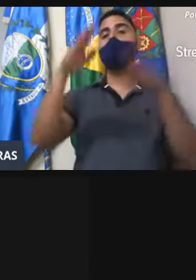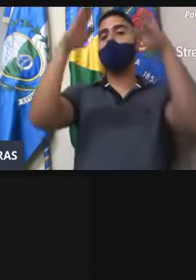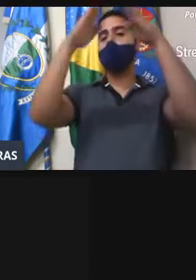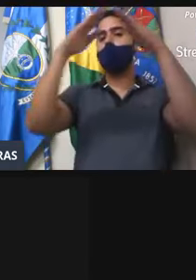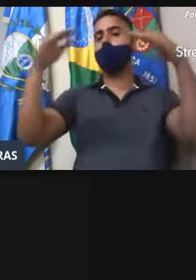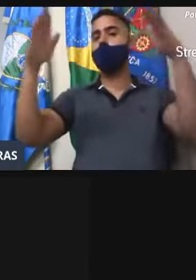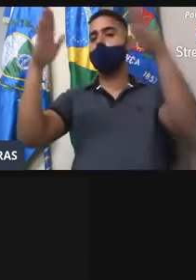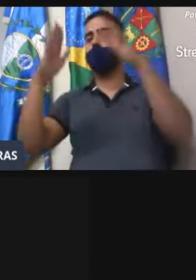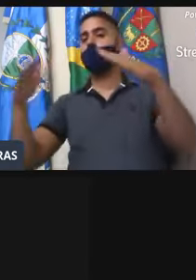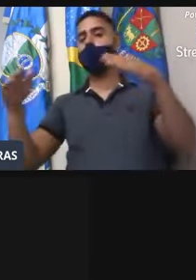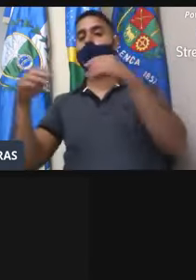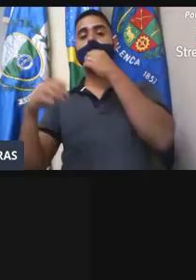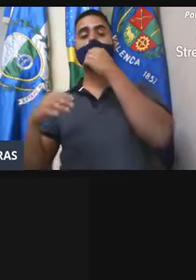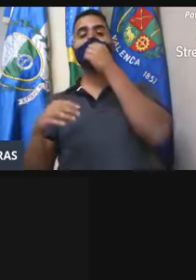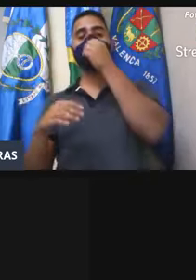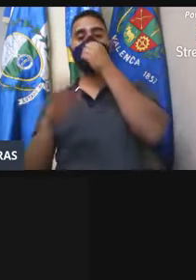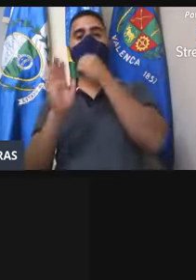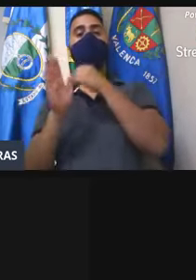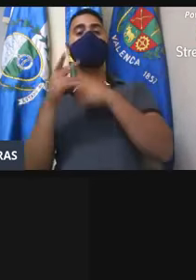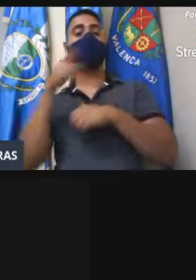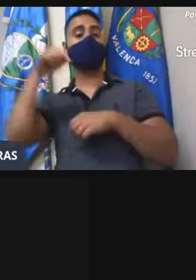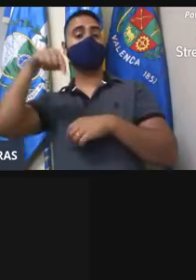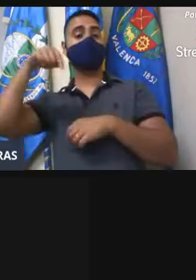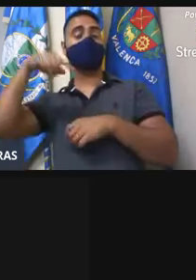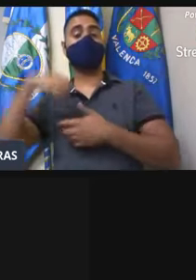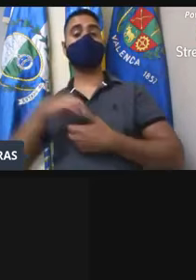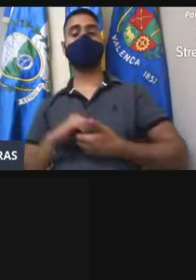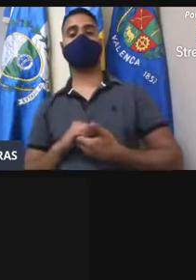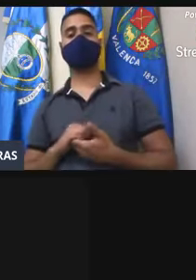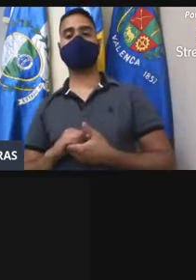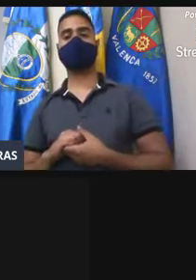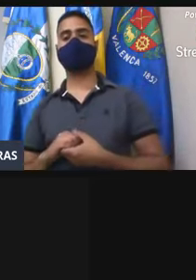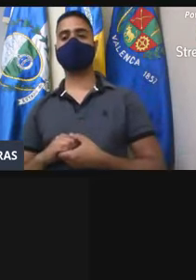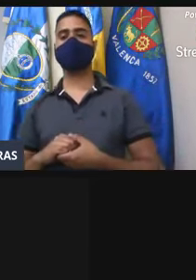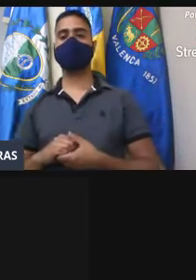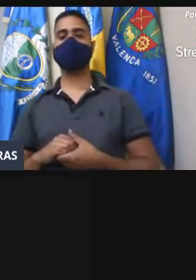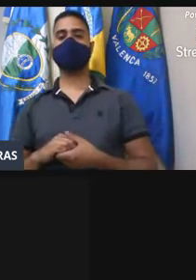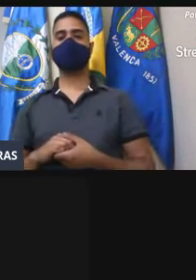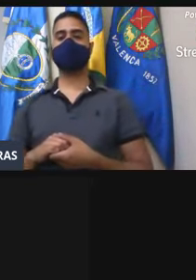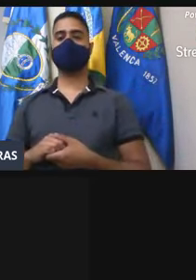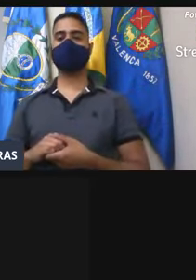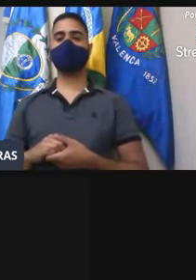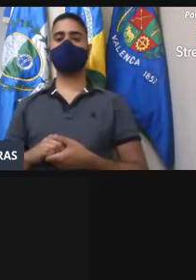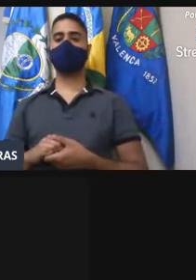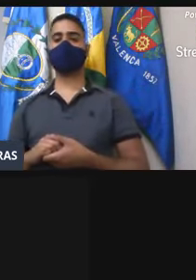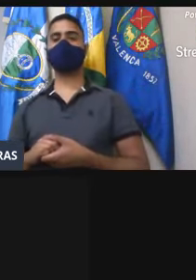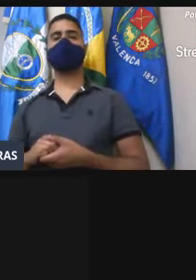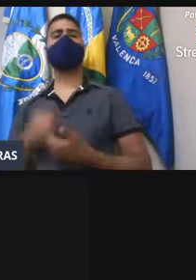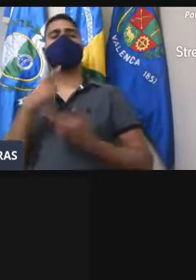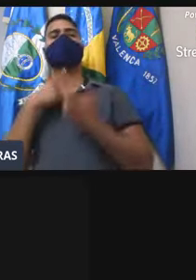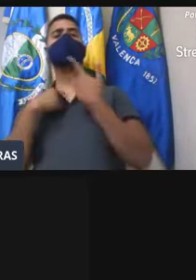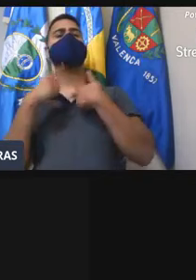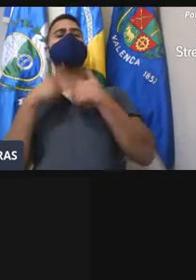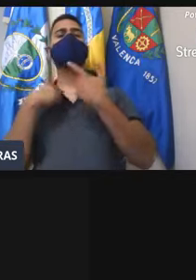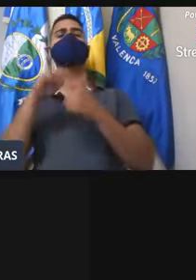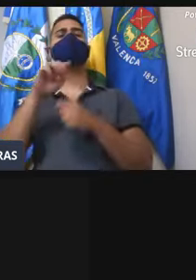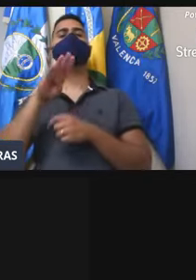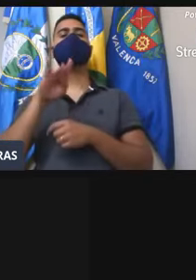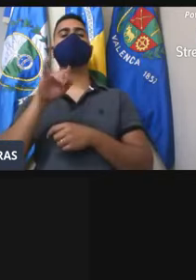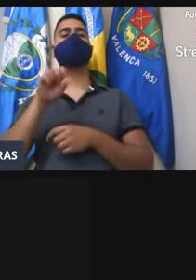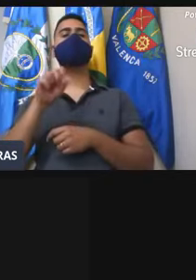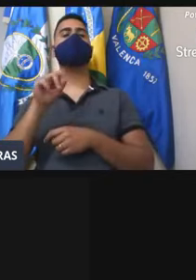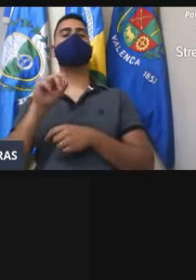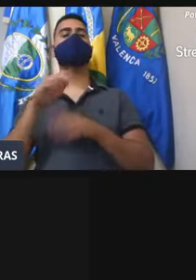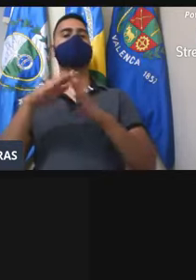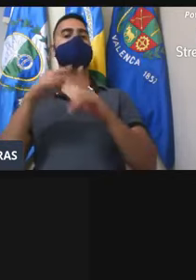falado aqui, há uma vontade muito grande do bispo, né,